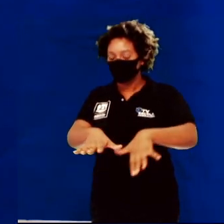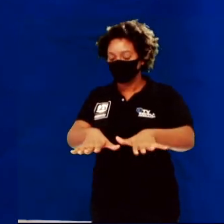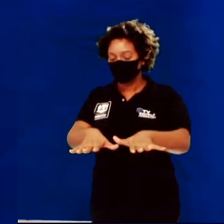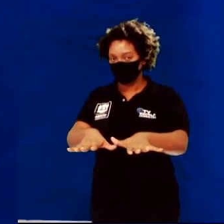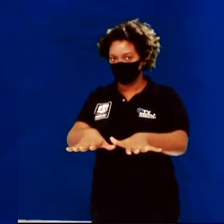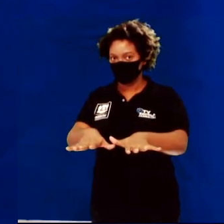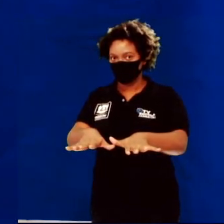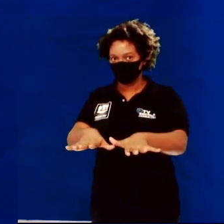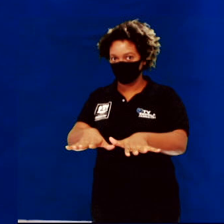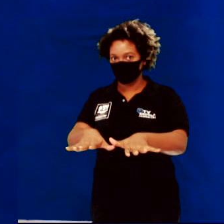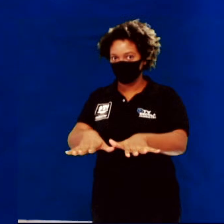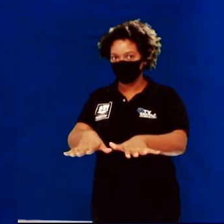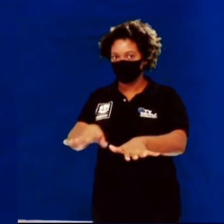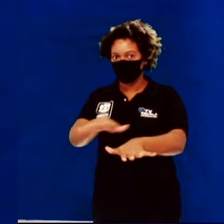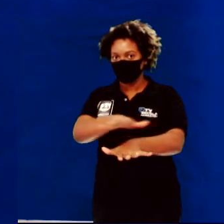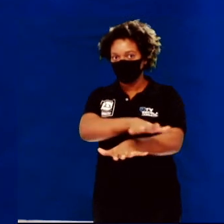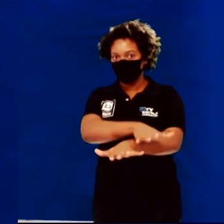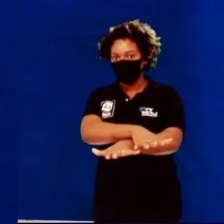4,